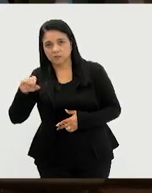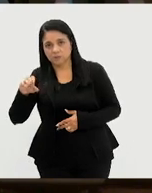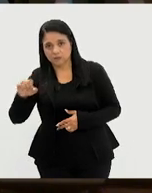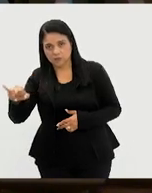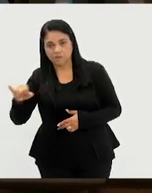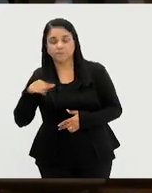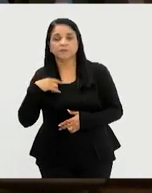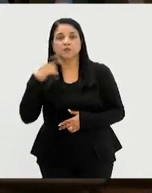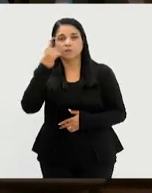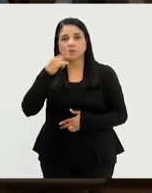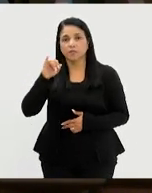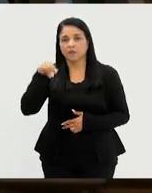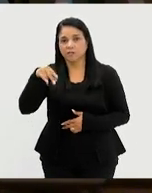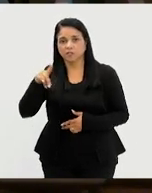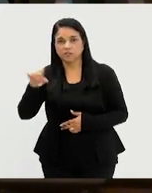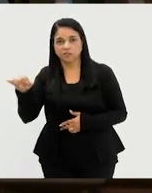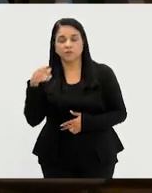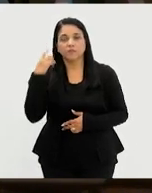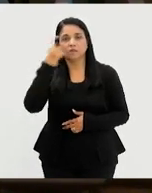armel